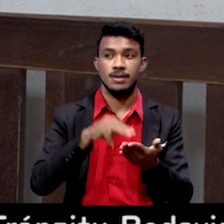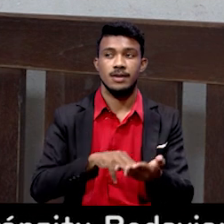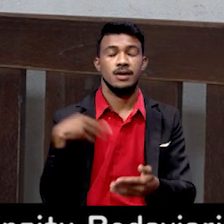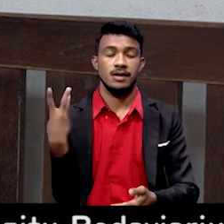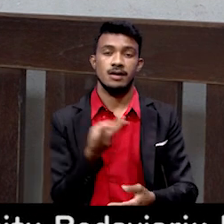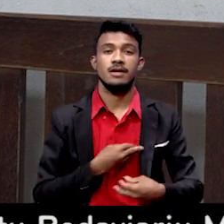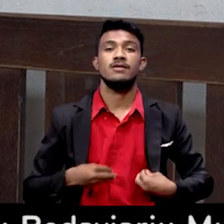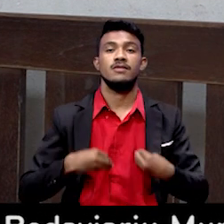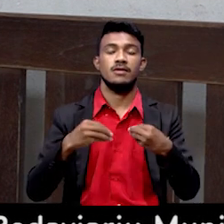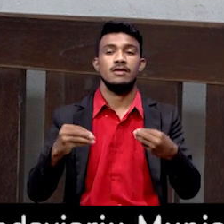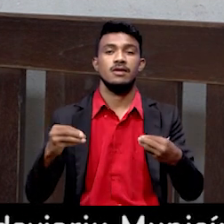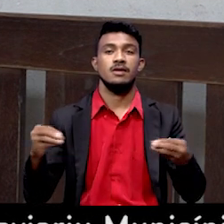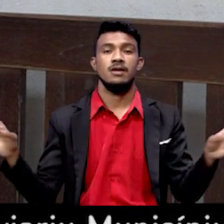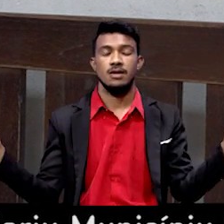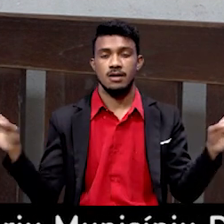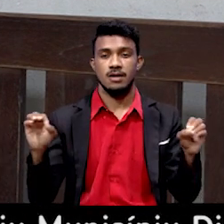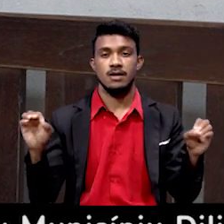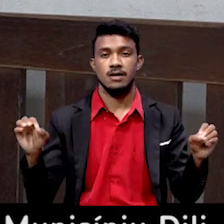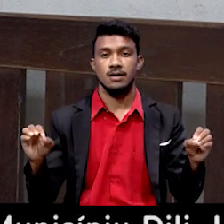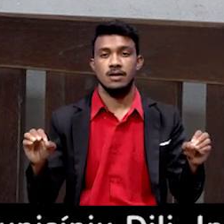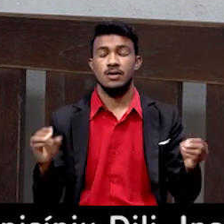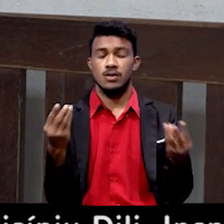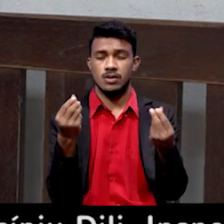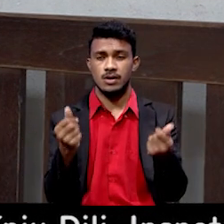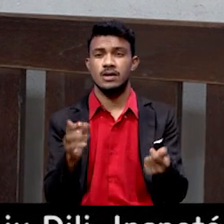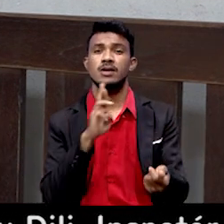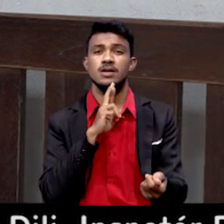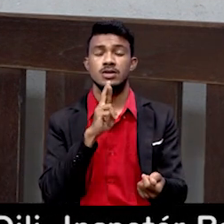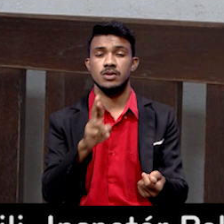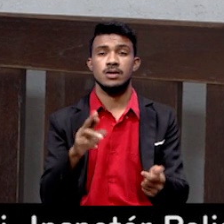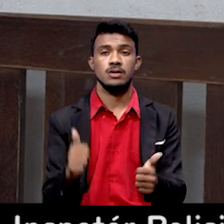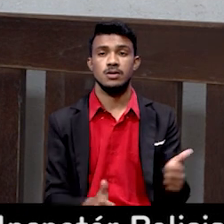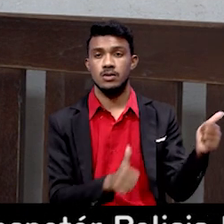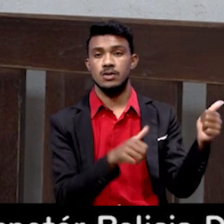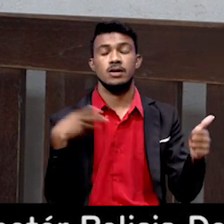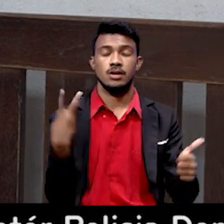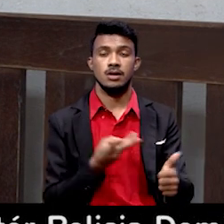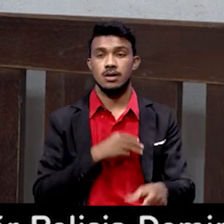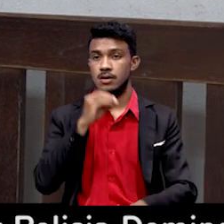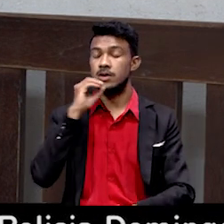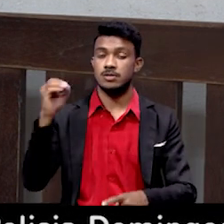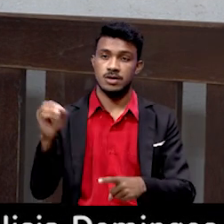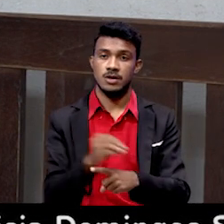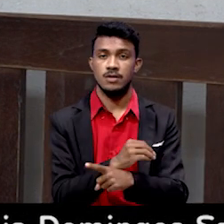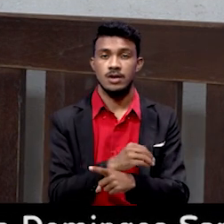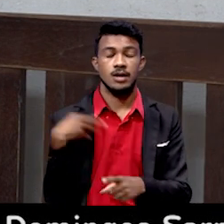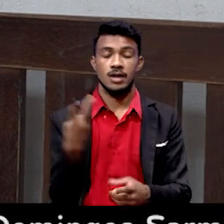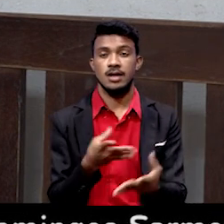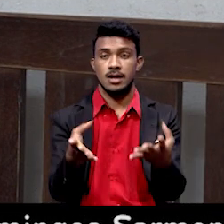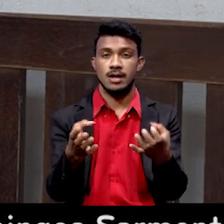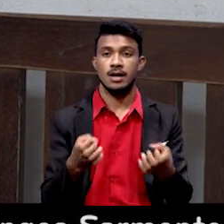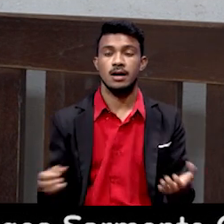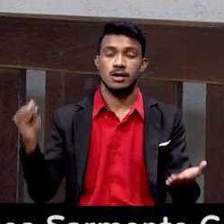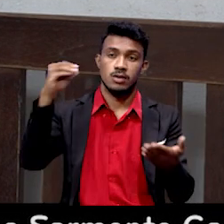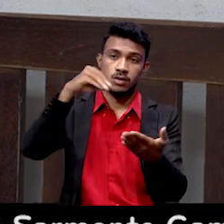fora, lá do mas não é tão resultado, né? Bem, tu ele tem um objetivo, né? Sim. Porque cara que atinge nível,